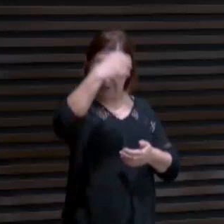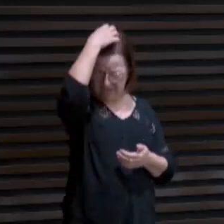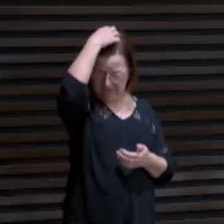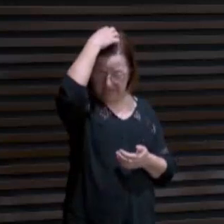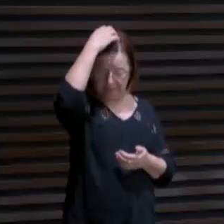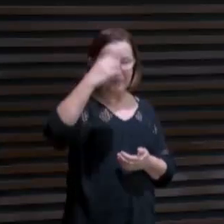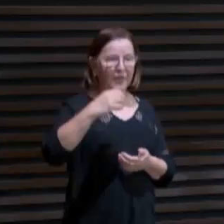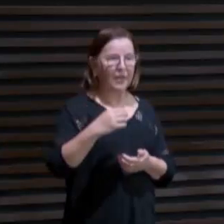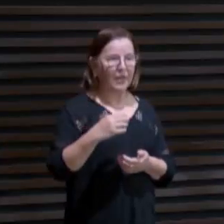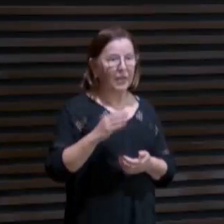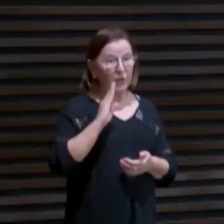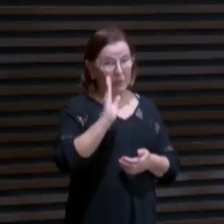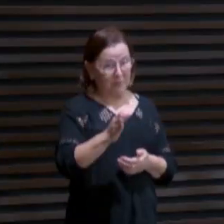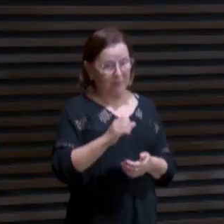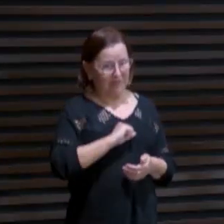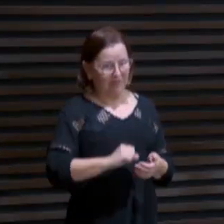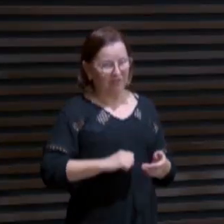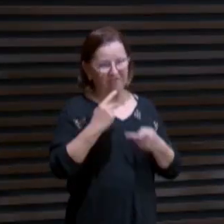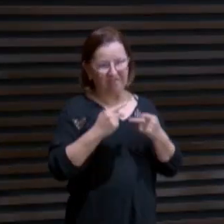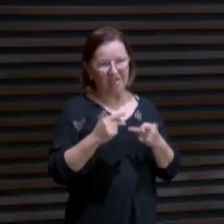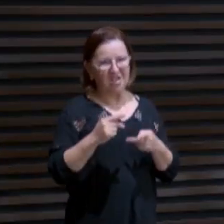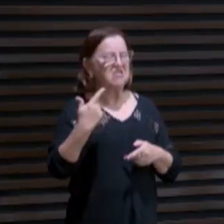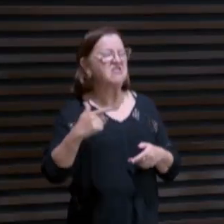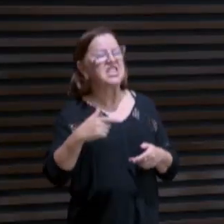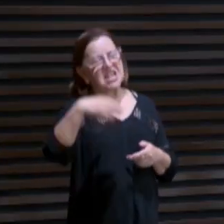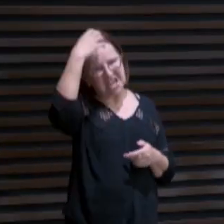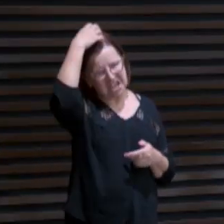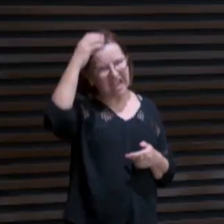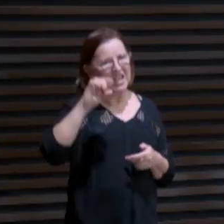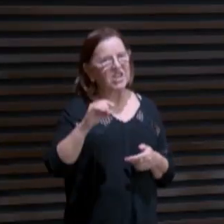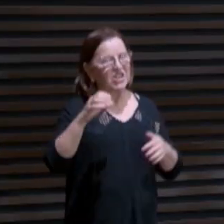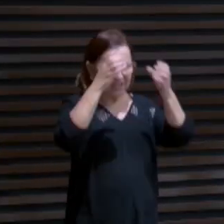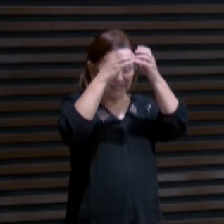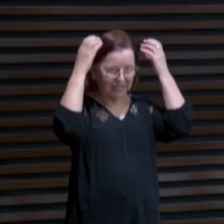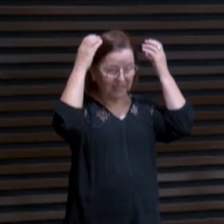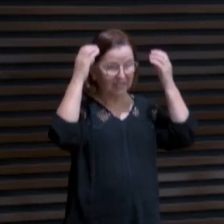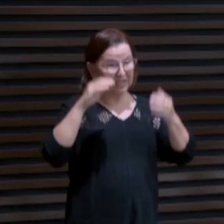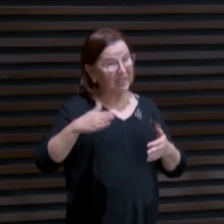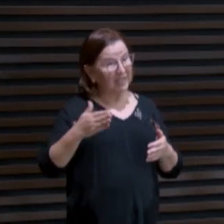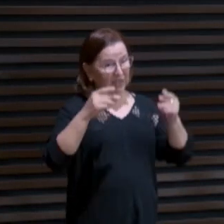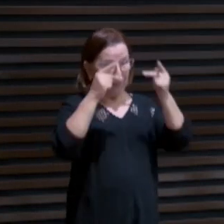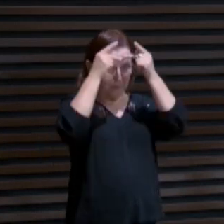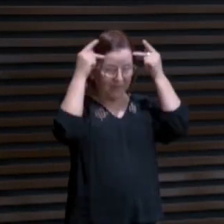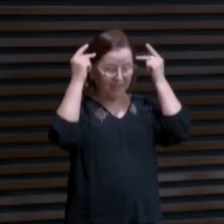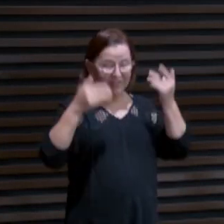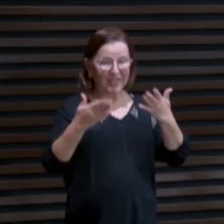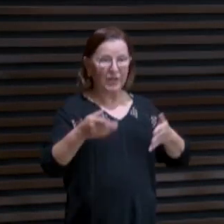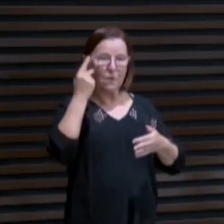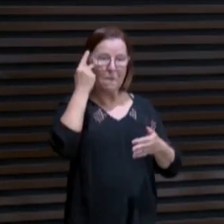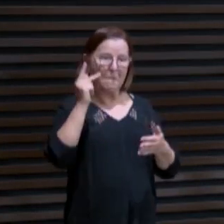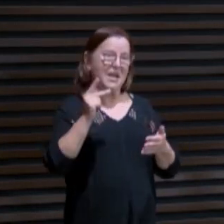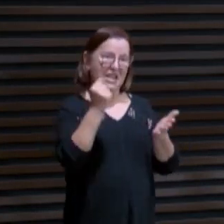rei, senão César." Então Pilatos o entregou para ser crucificado.